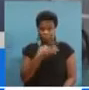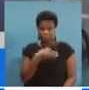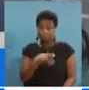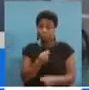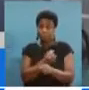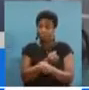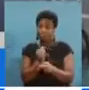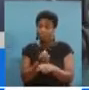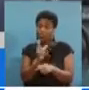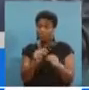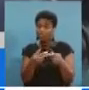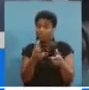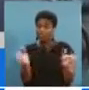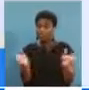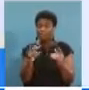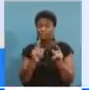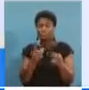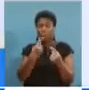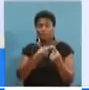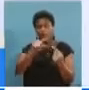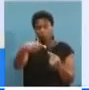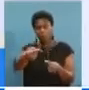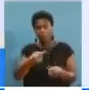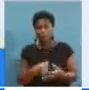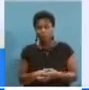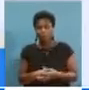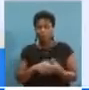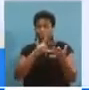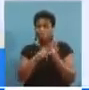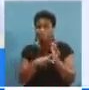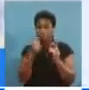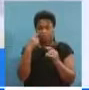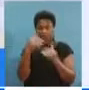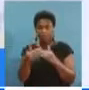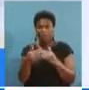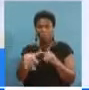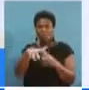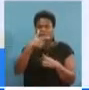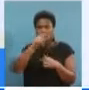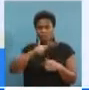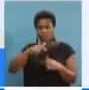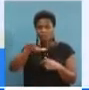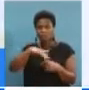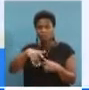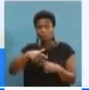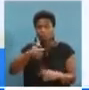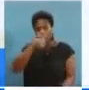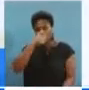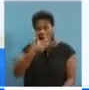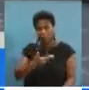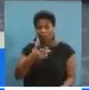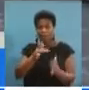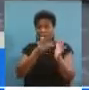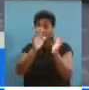que é uma obra também para ser inaugurada no início do próximo ano. O projeto prevê a criação de uma cafeteria no espaço ora ocupado pela Livraria da